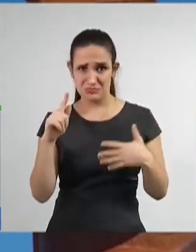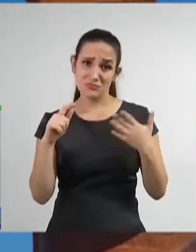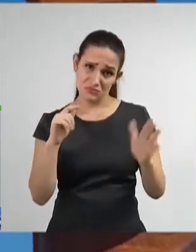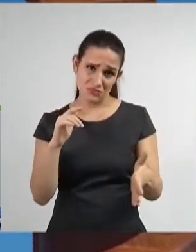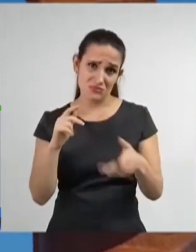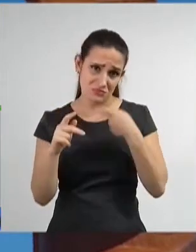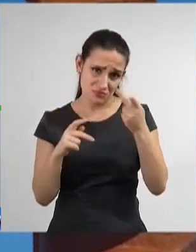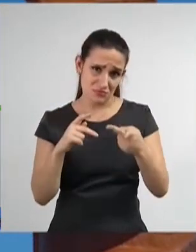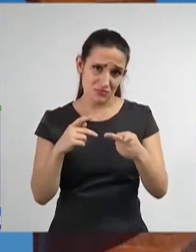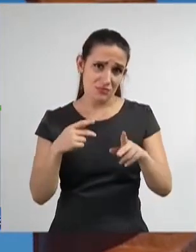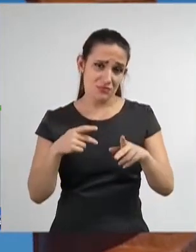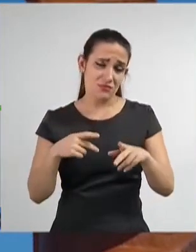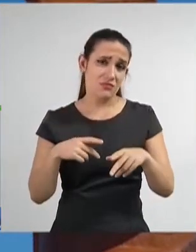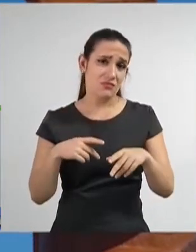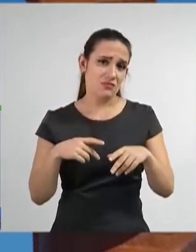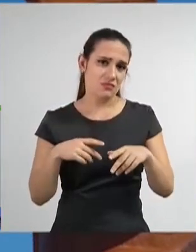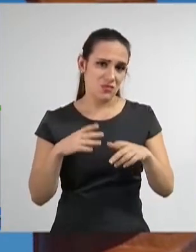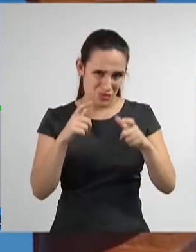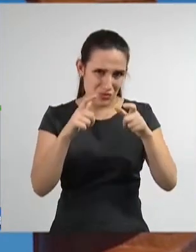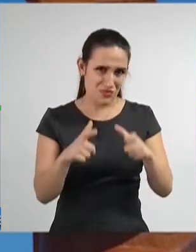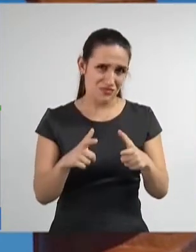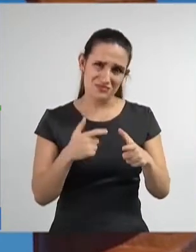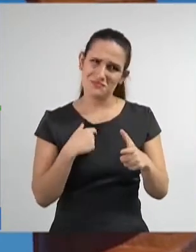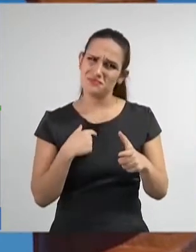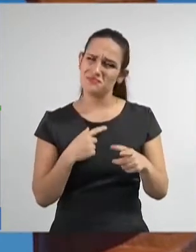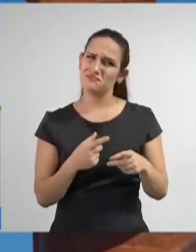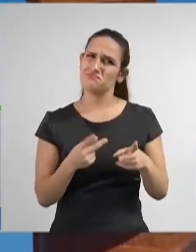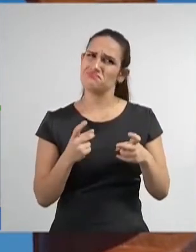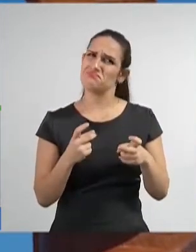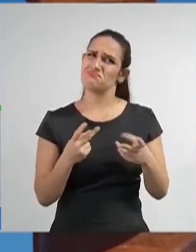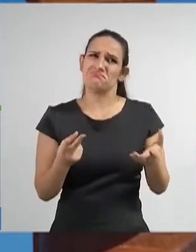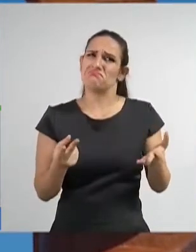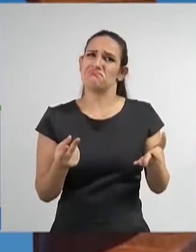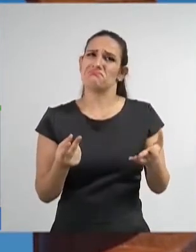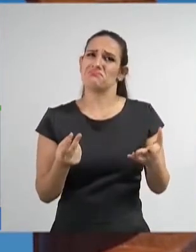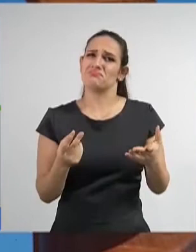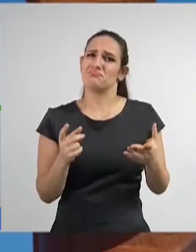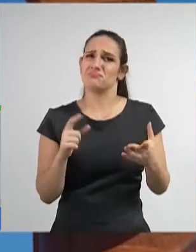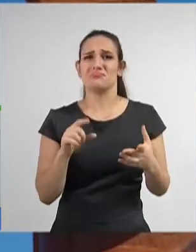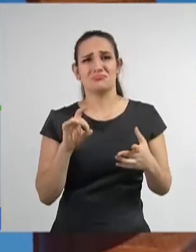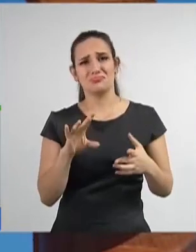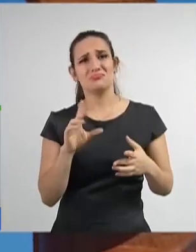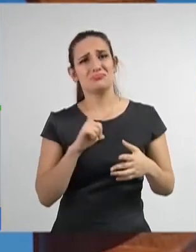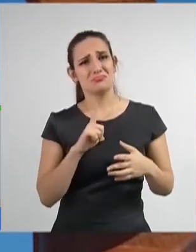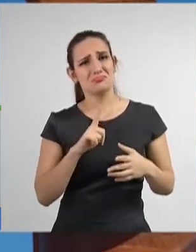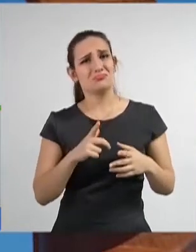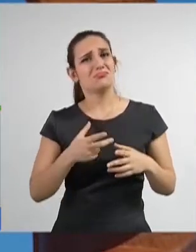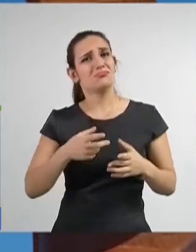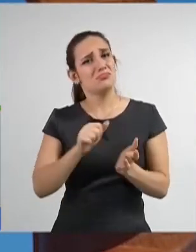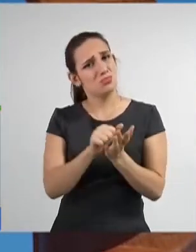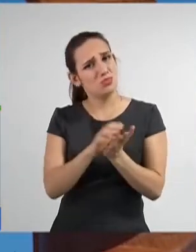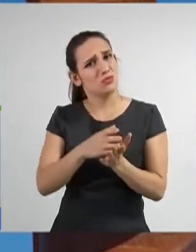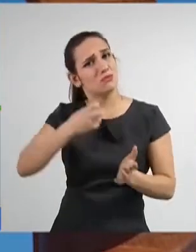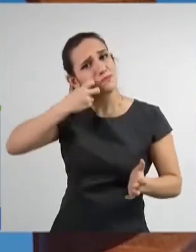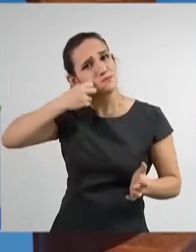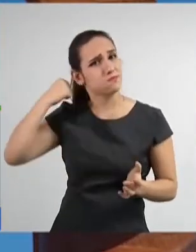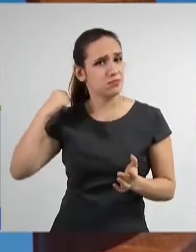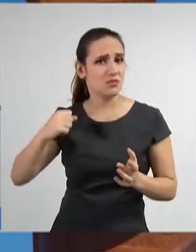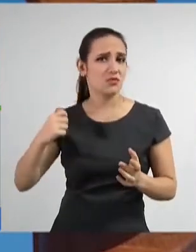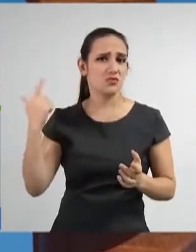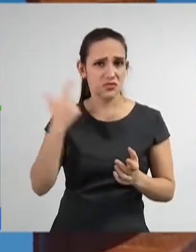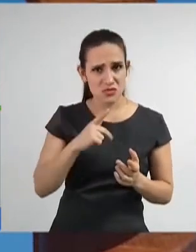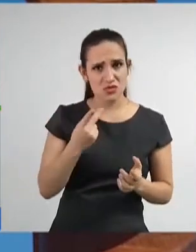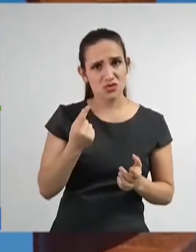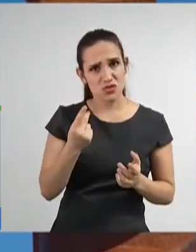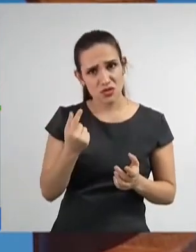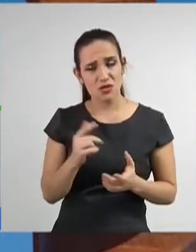citei, eu vejo esses radares como apenas uma indústria de multa, de arrecadação. Em alguns locais